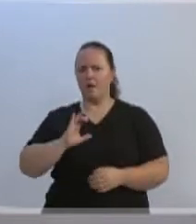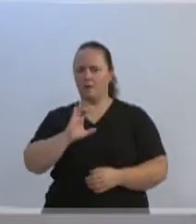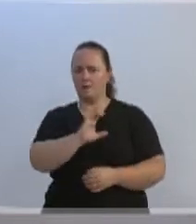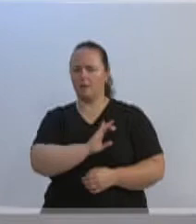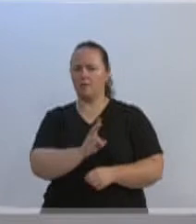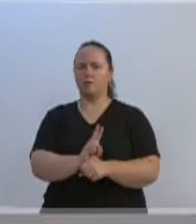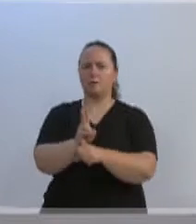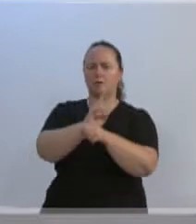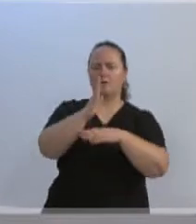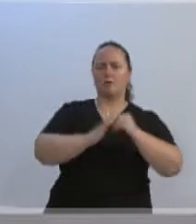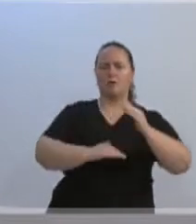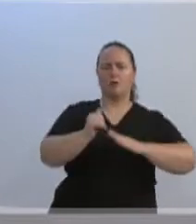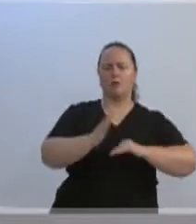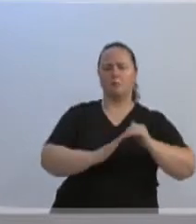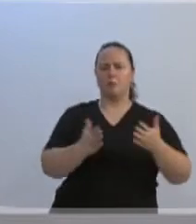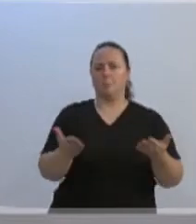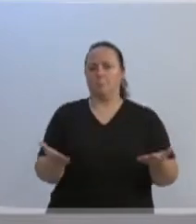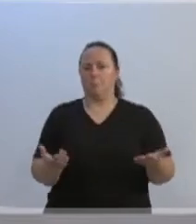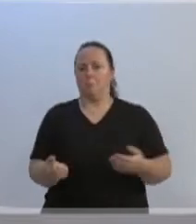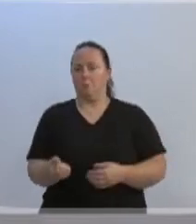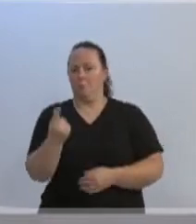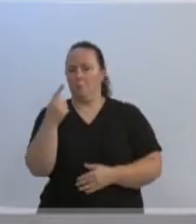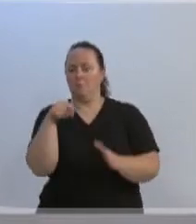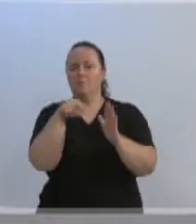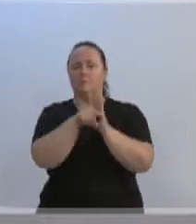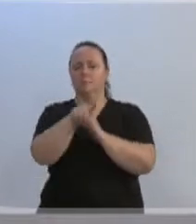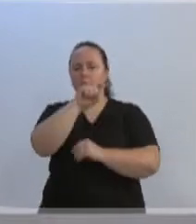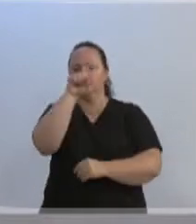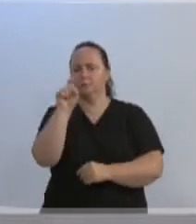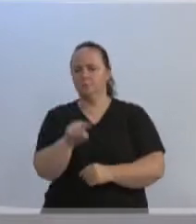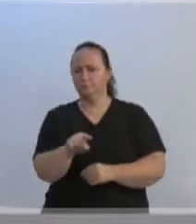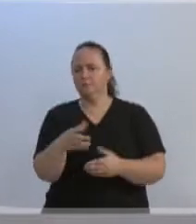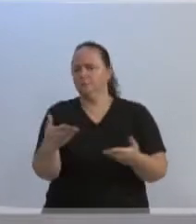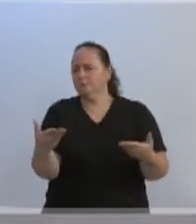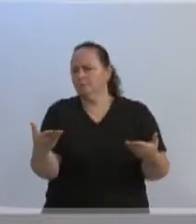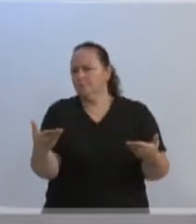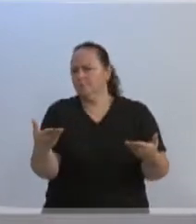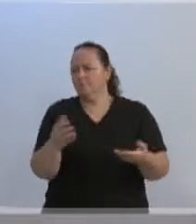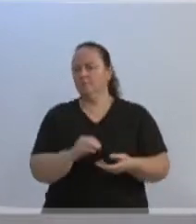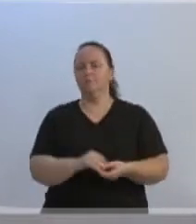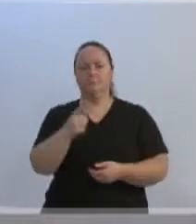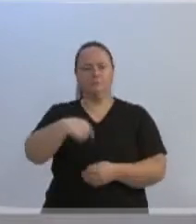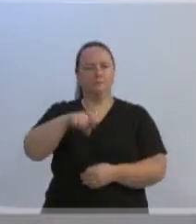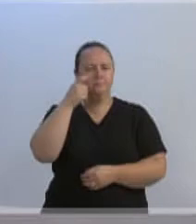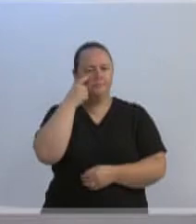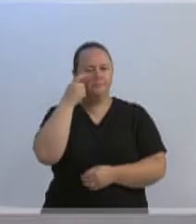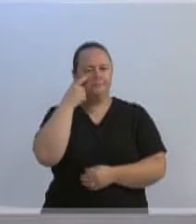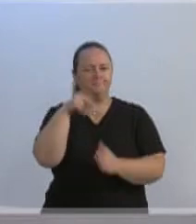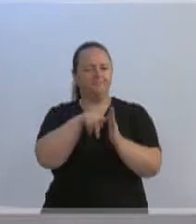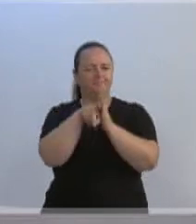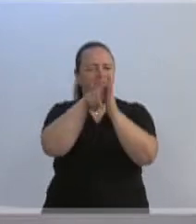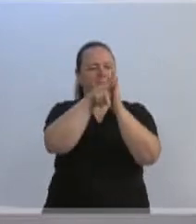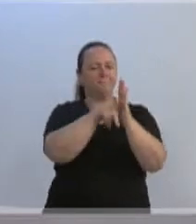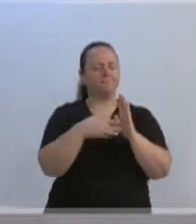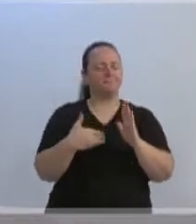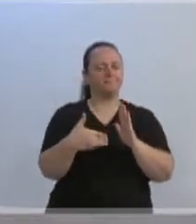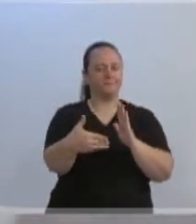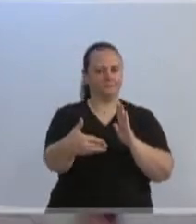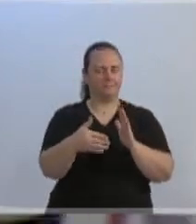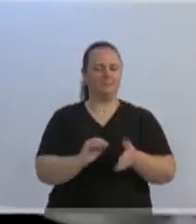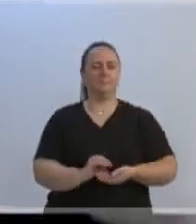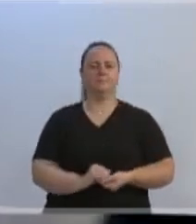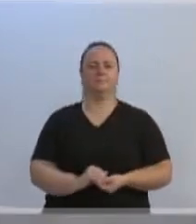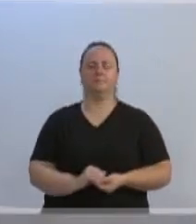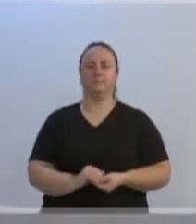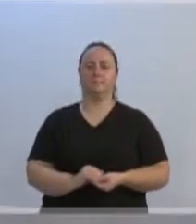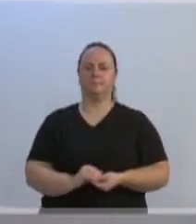essas obras cabo sem dúvida o questionamento e nós vamos apurar esses fatos no decorrer dos dias